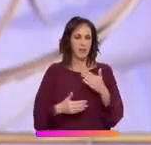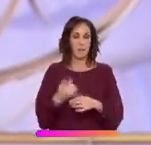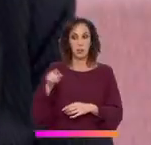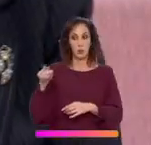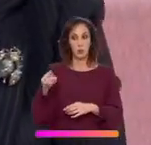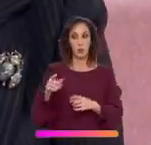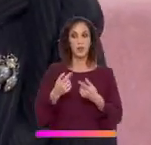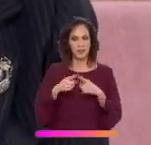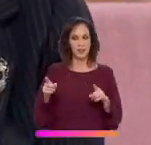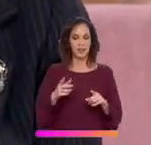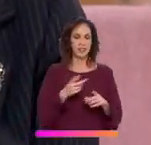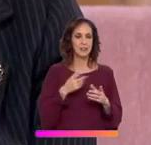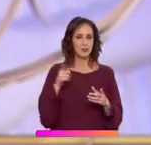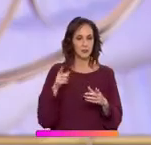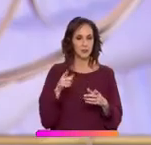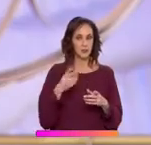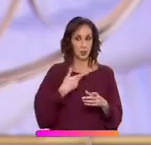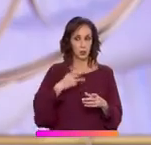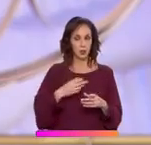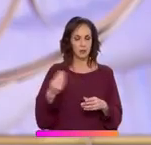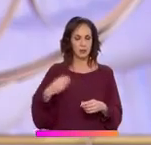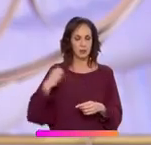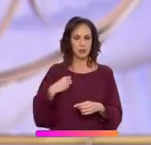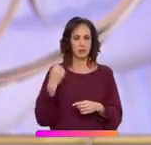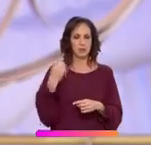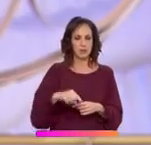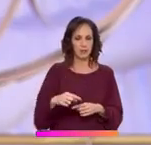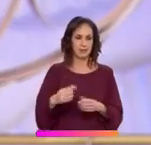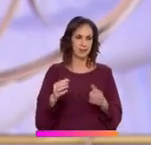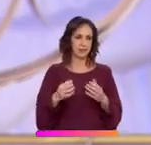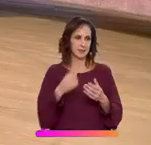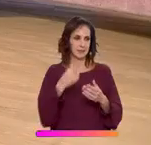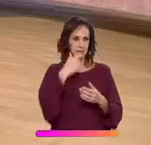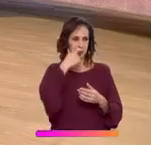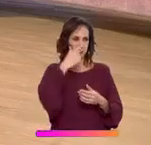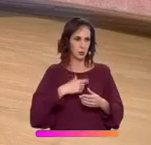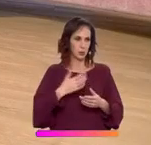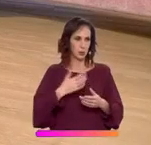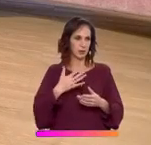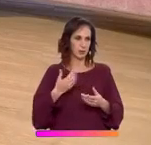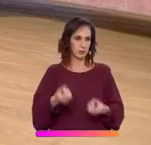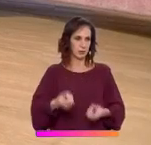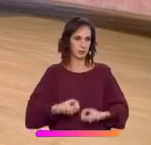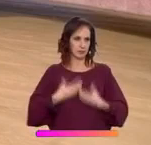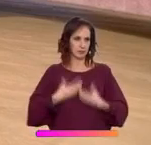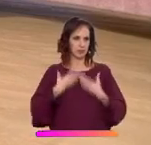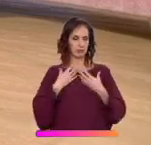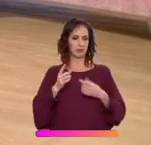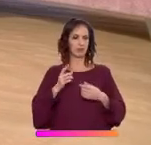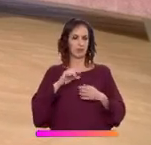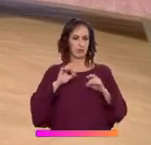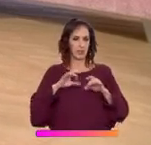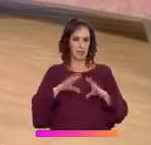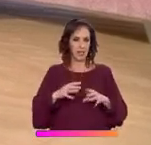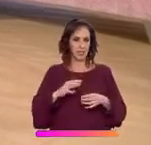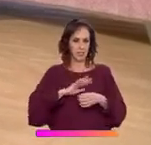Porque a doutora, além de ter a preocupação, enquanto cidadã, de não contrair Covid, nem para si, nem para os seus, tem a preocupação de tratar de todos